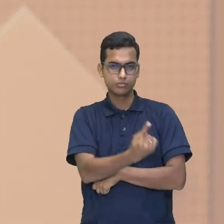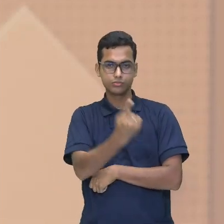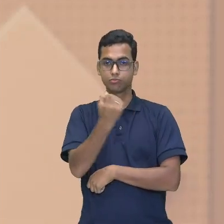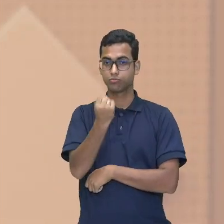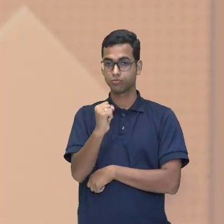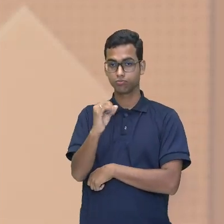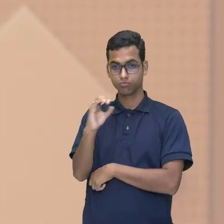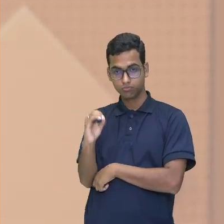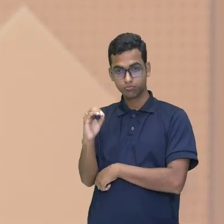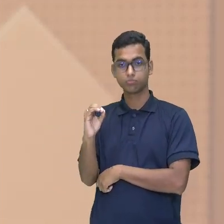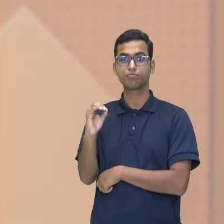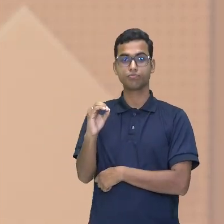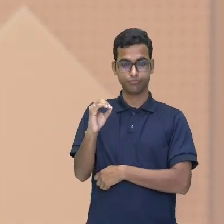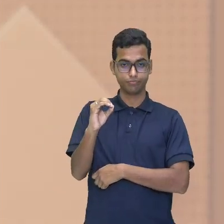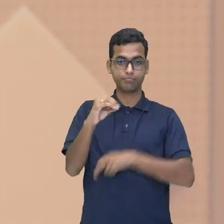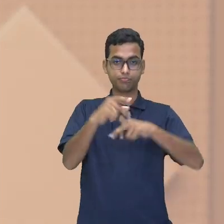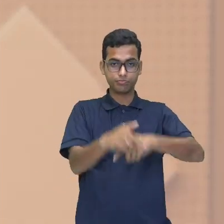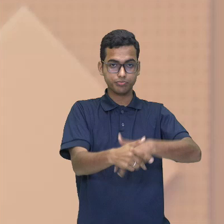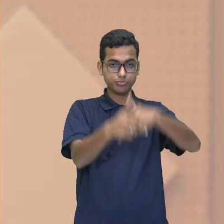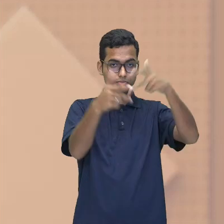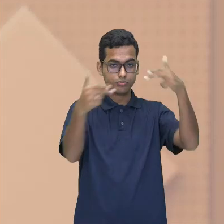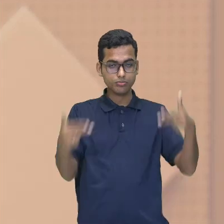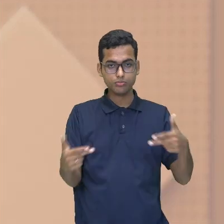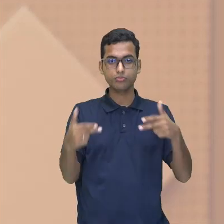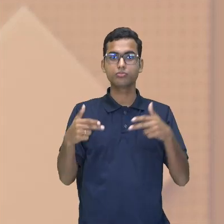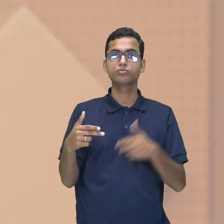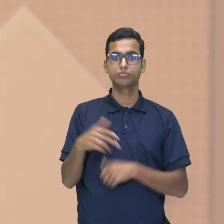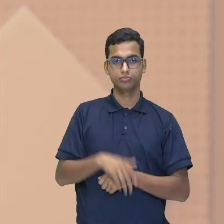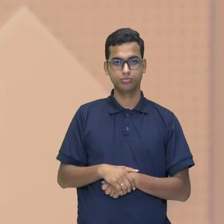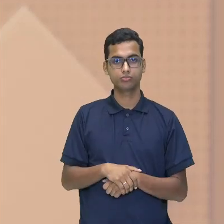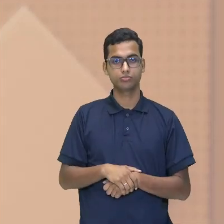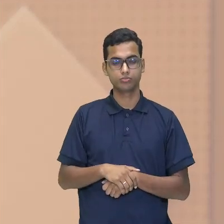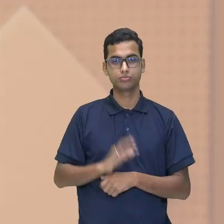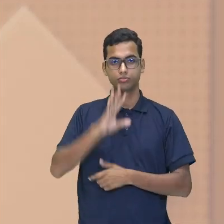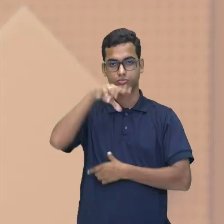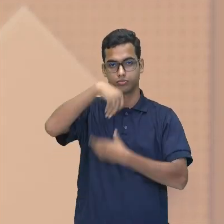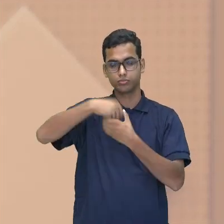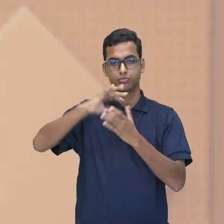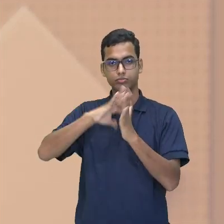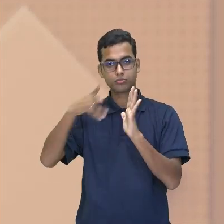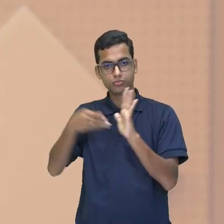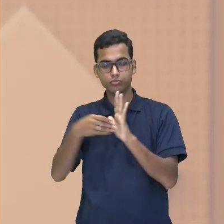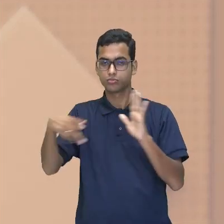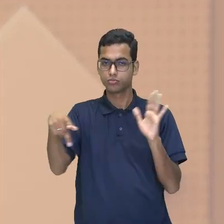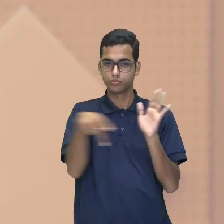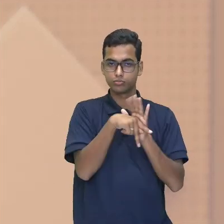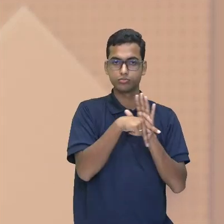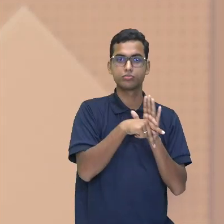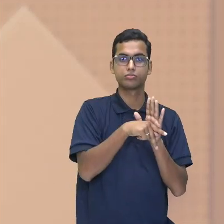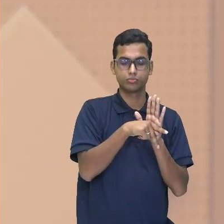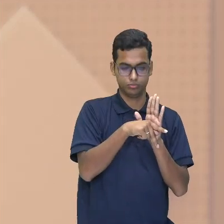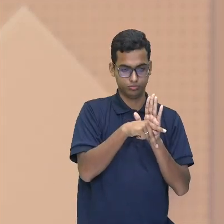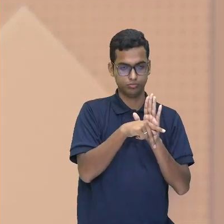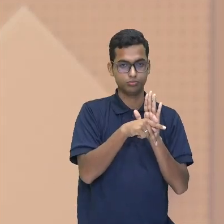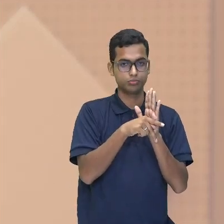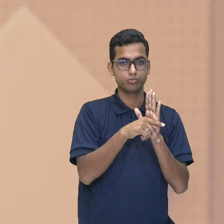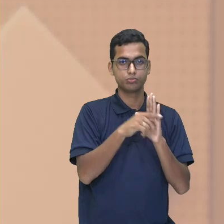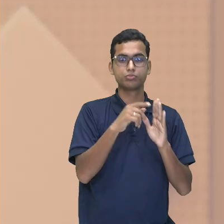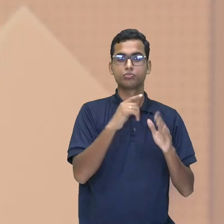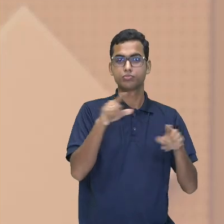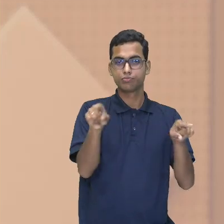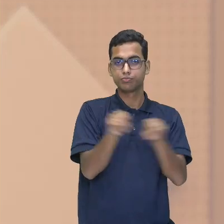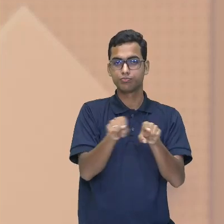etnias na Amazônia, seja ela legal e internacional. Então, olha só a quantidade de povos que nós temos